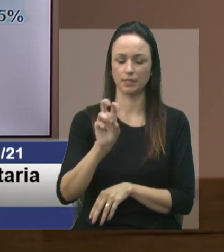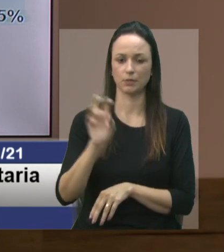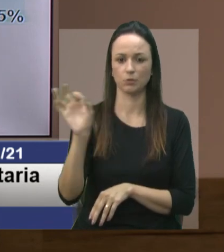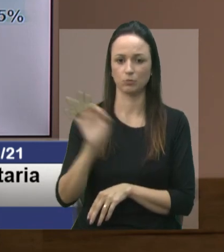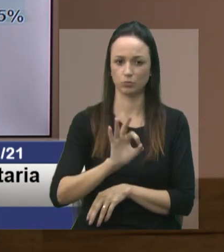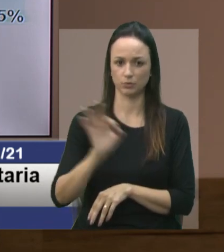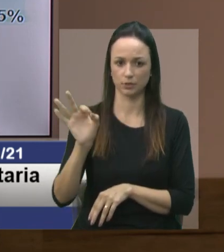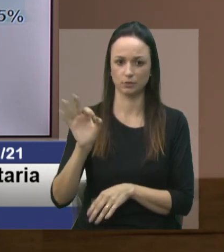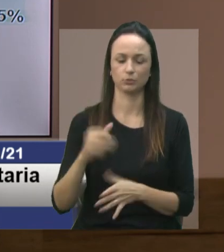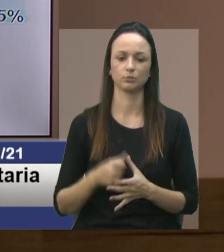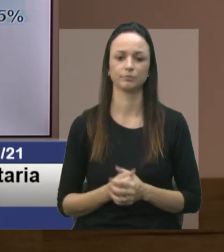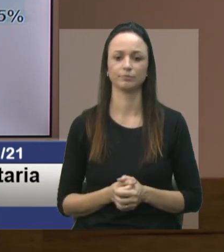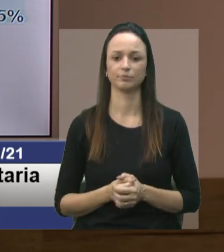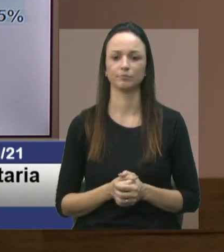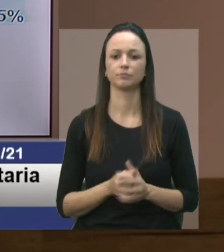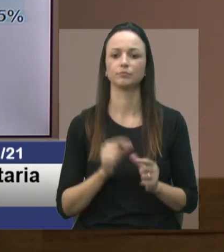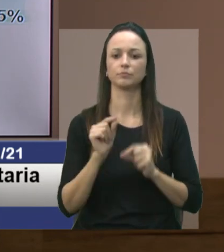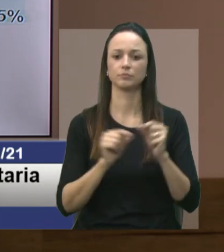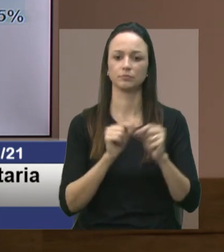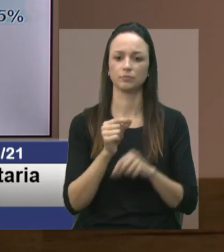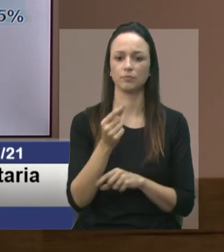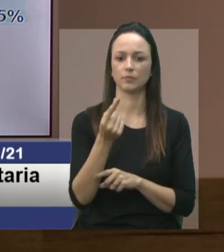25,05%, que corresponde a